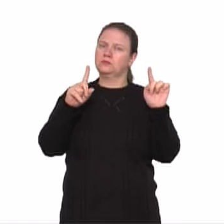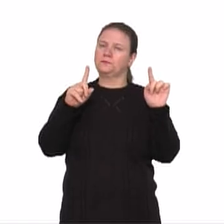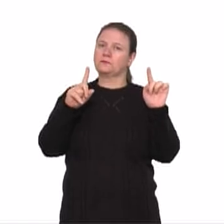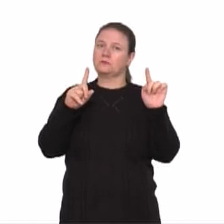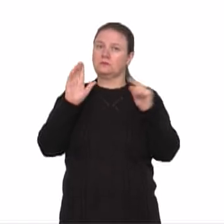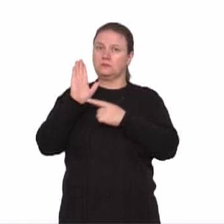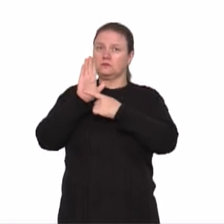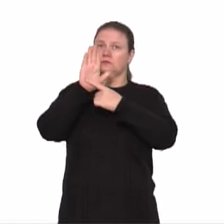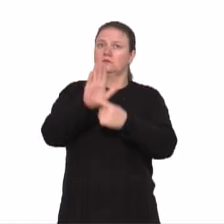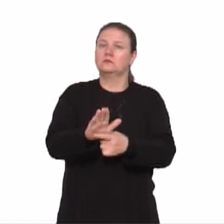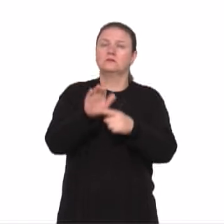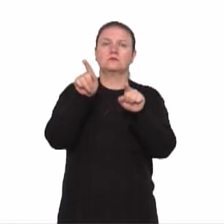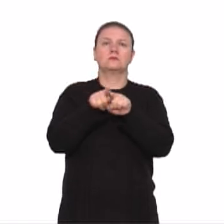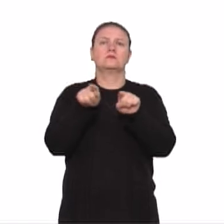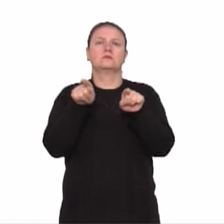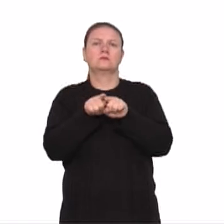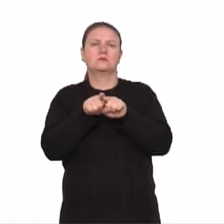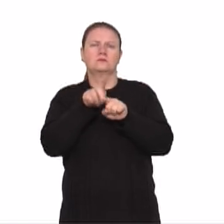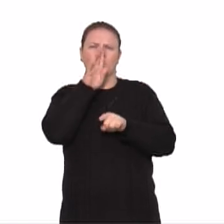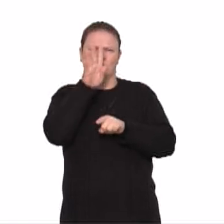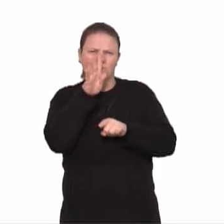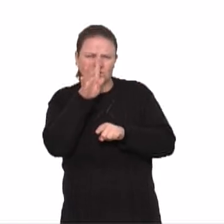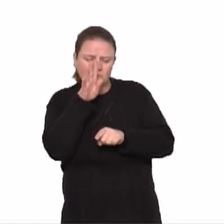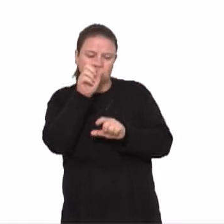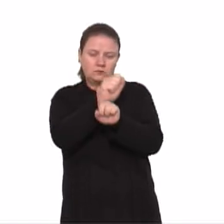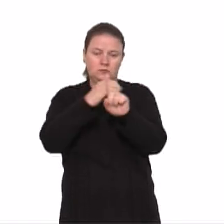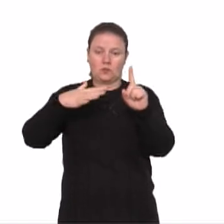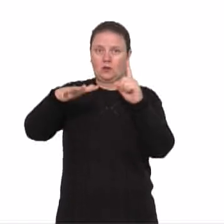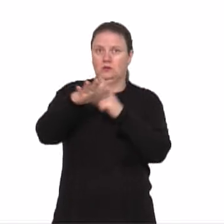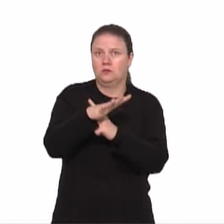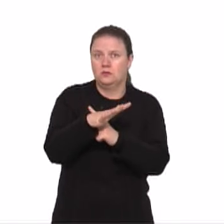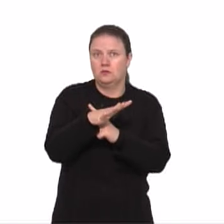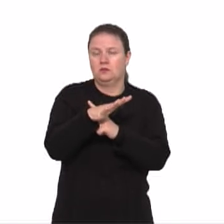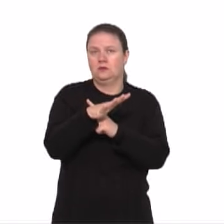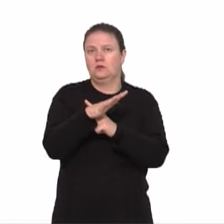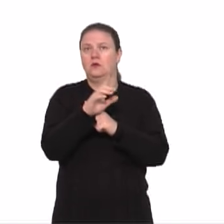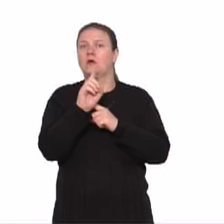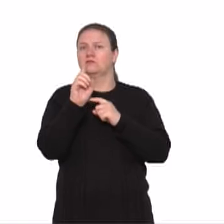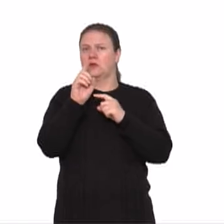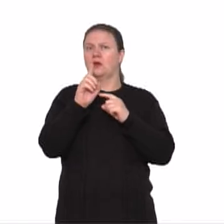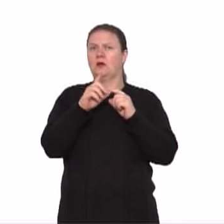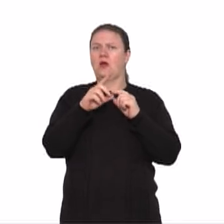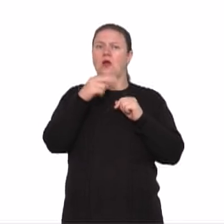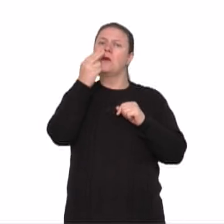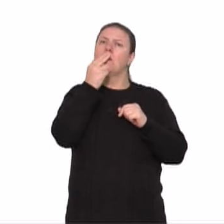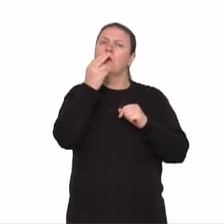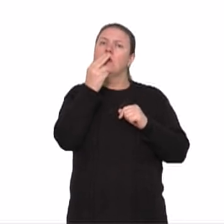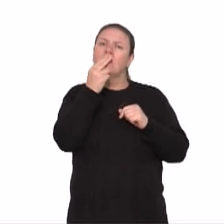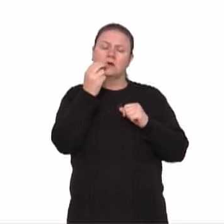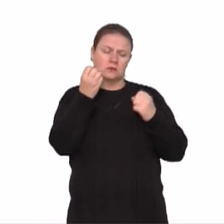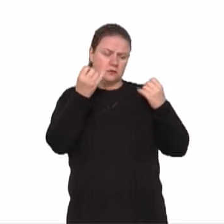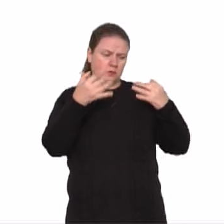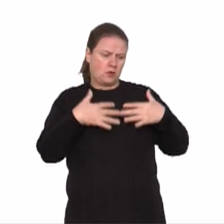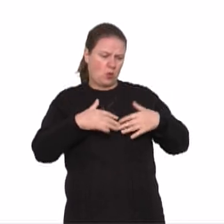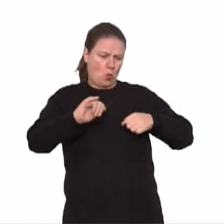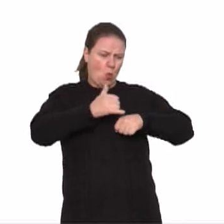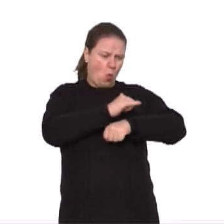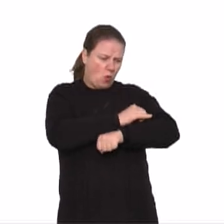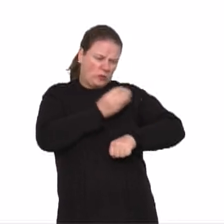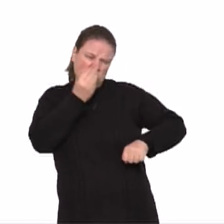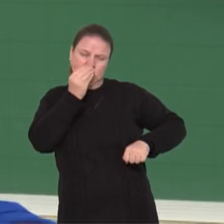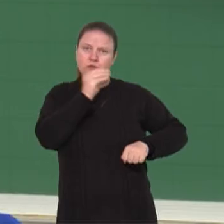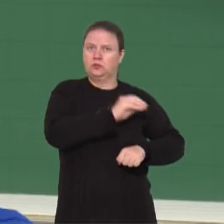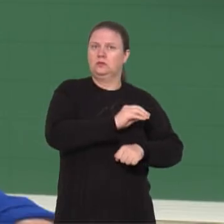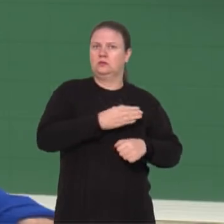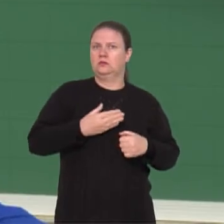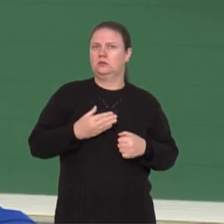Há a presença de críticas sociais, em alguns casos, né? Nesse caso aqui a gente tem uma crítica com relação à questão da gordofobia,